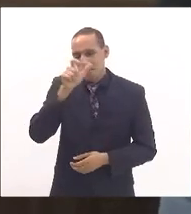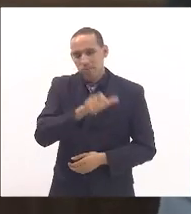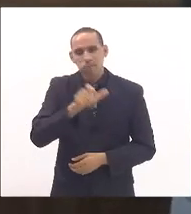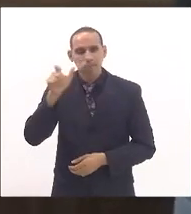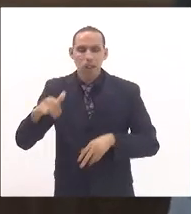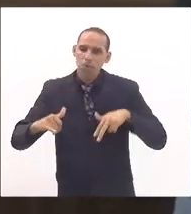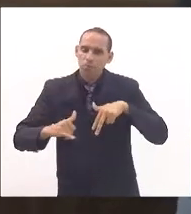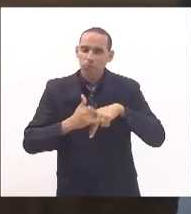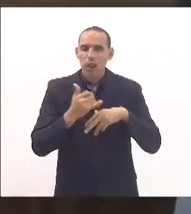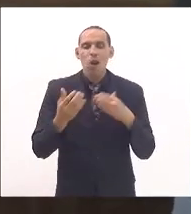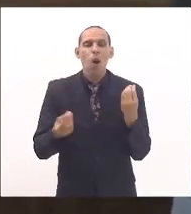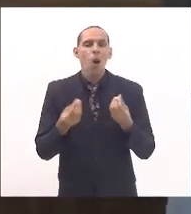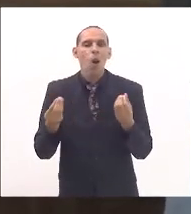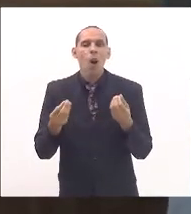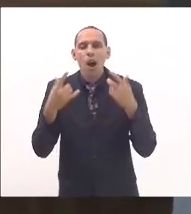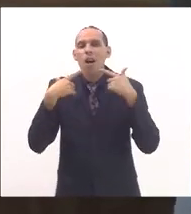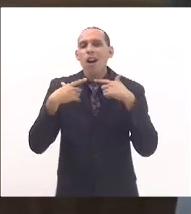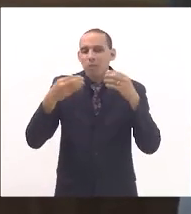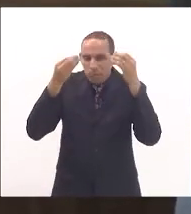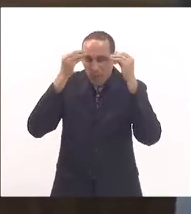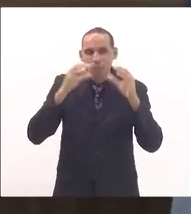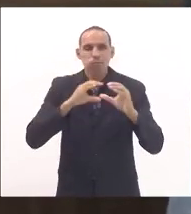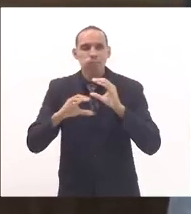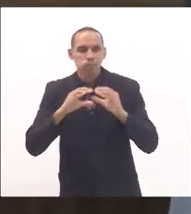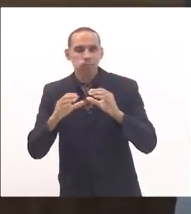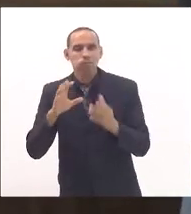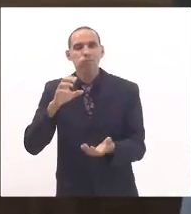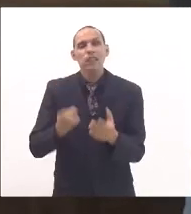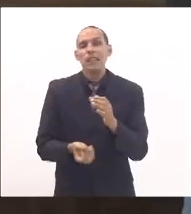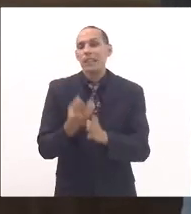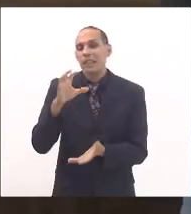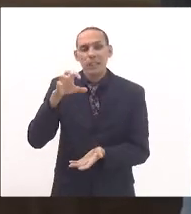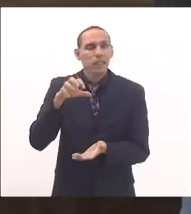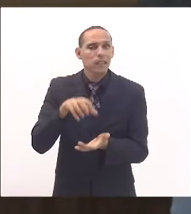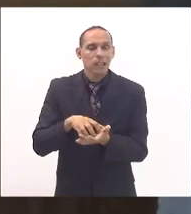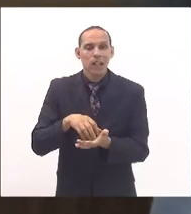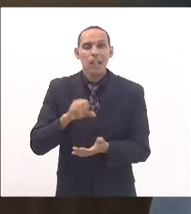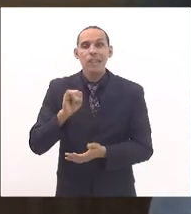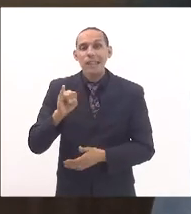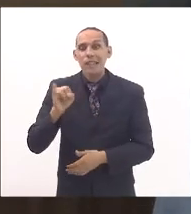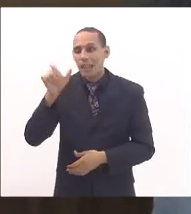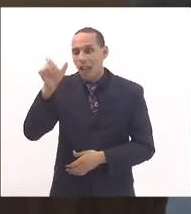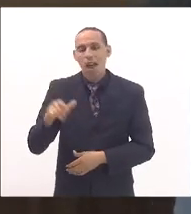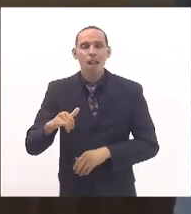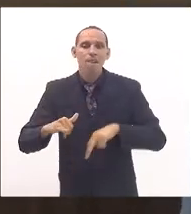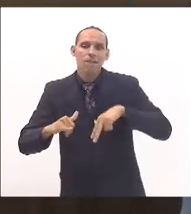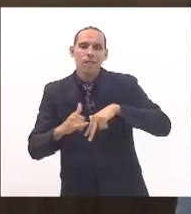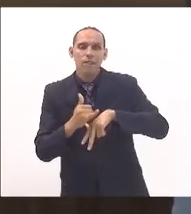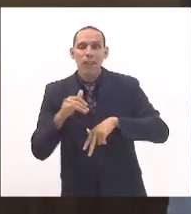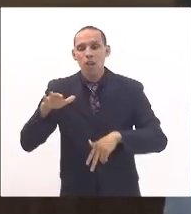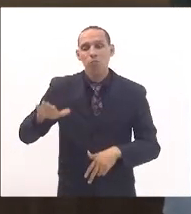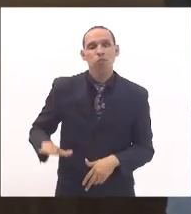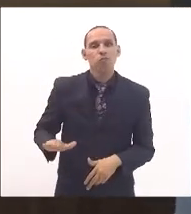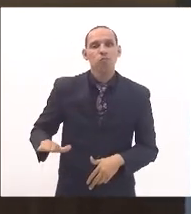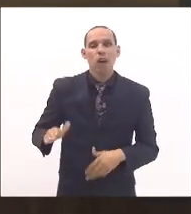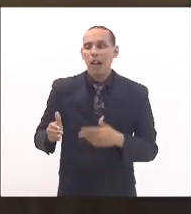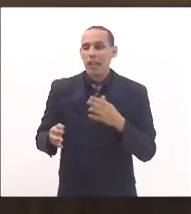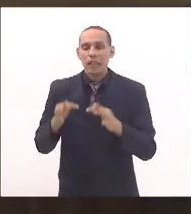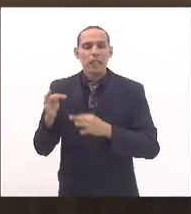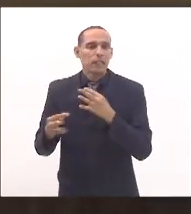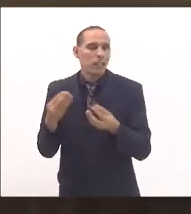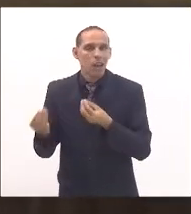como fazer a linguagem da comunicação, criar uma central, se a vítima for menor, como tratar o